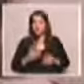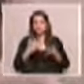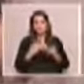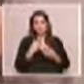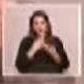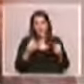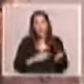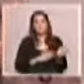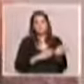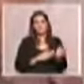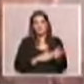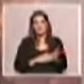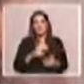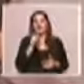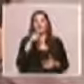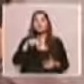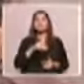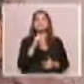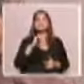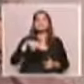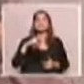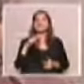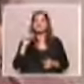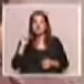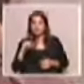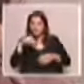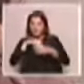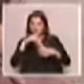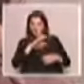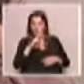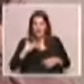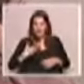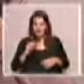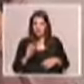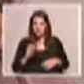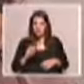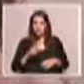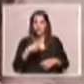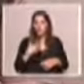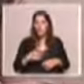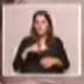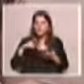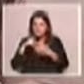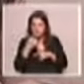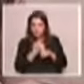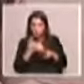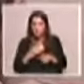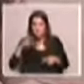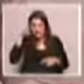que essas enzimas que estão no cardo ou que estão no coalho e nas bactérias vão